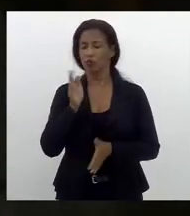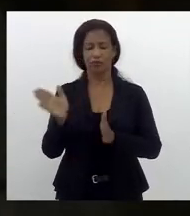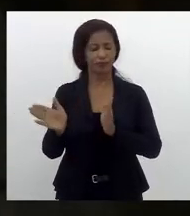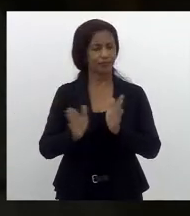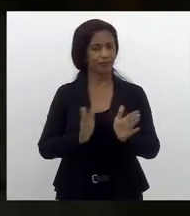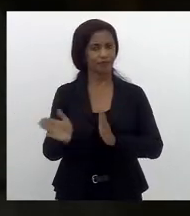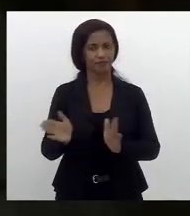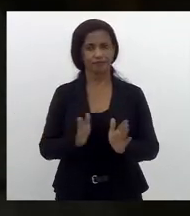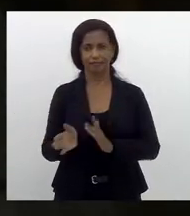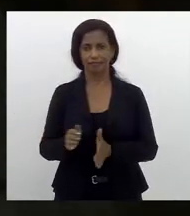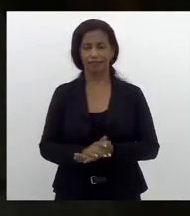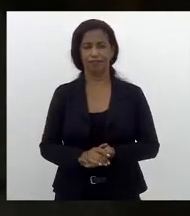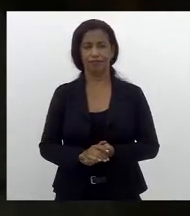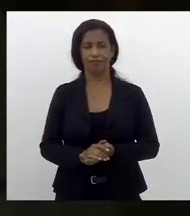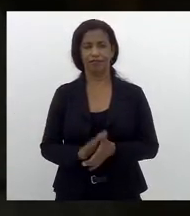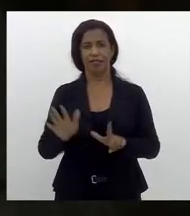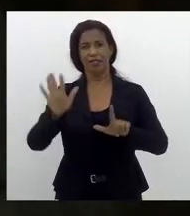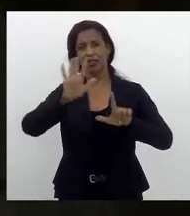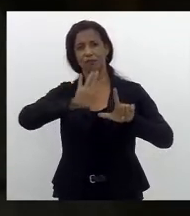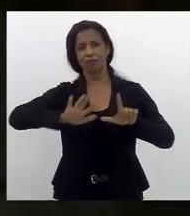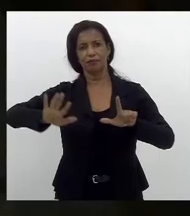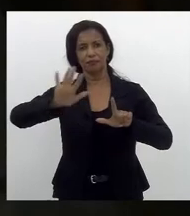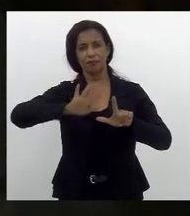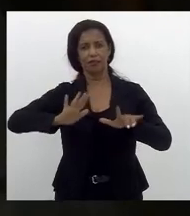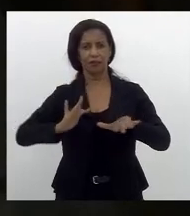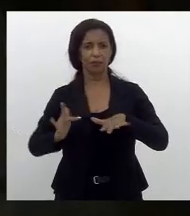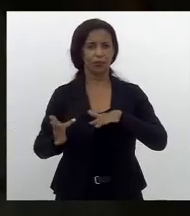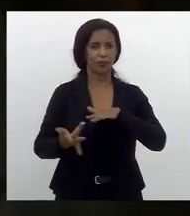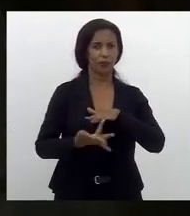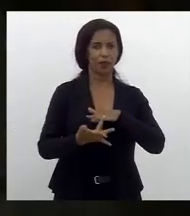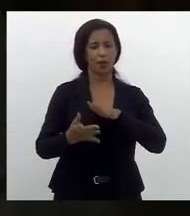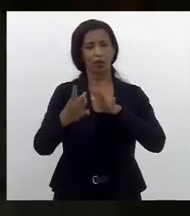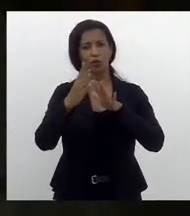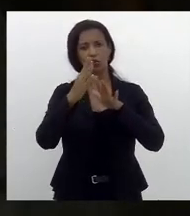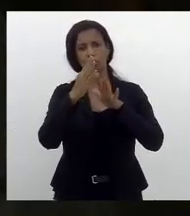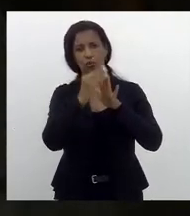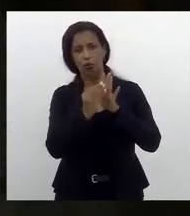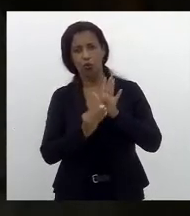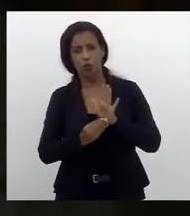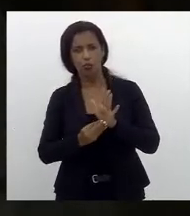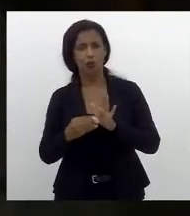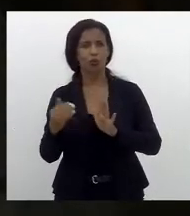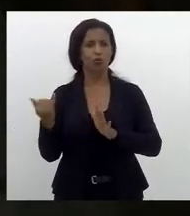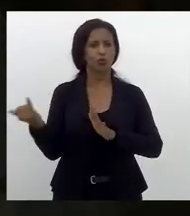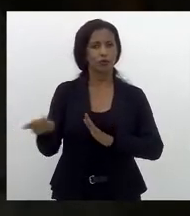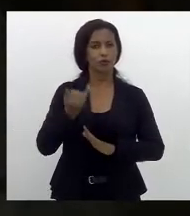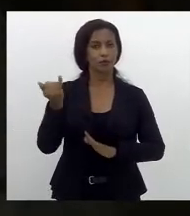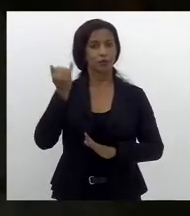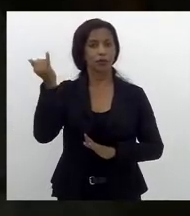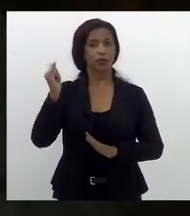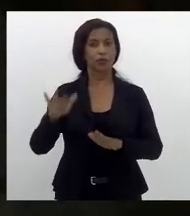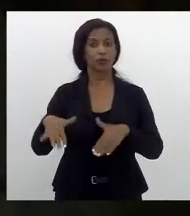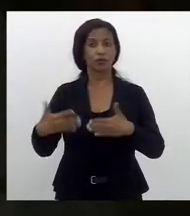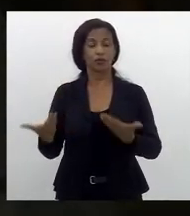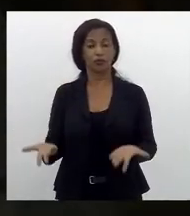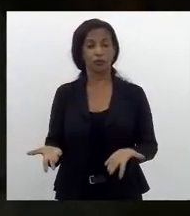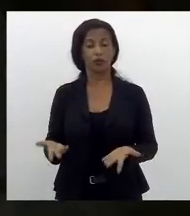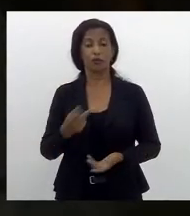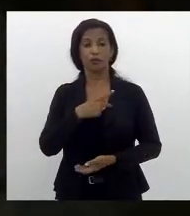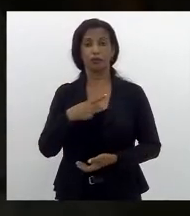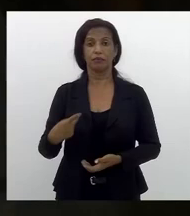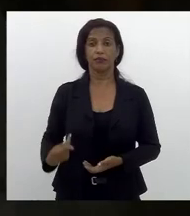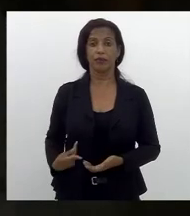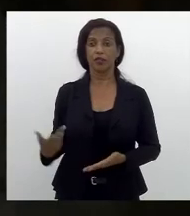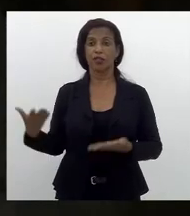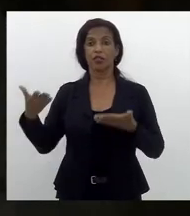não tiveram acesso às plataformas digitais, aos conteúdos difundidos em portais. Enquanto isso, o presidente